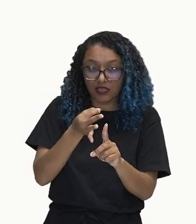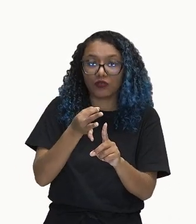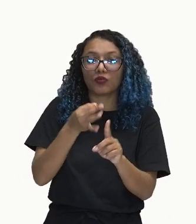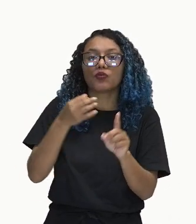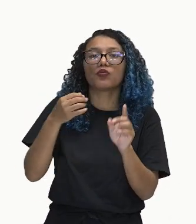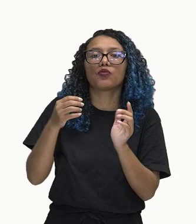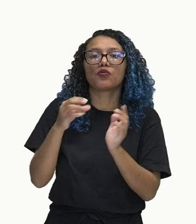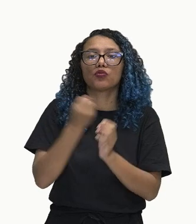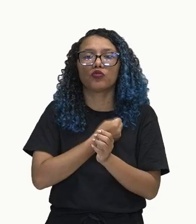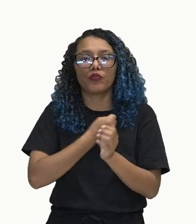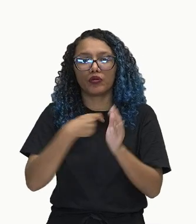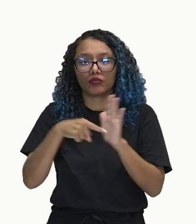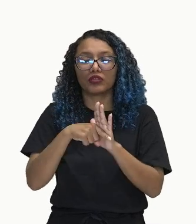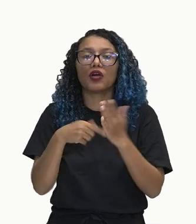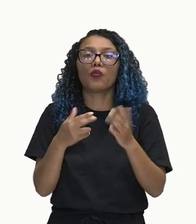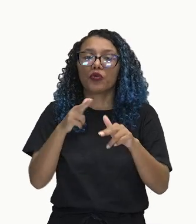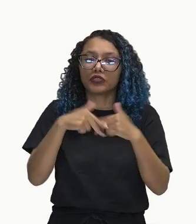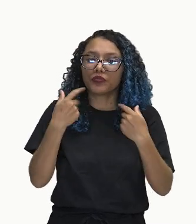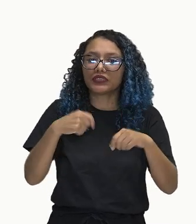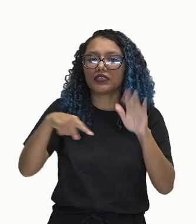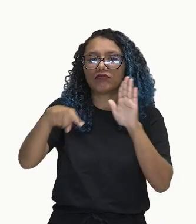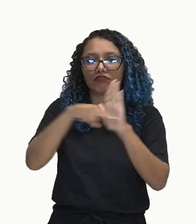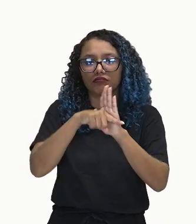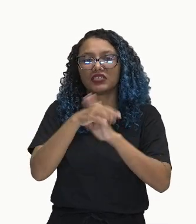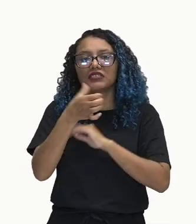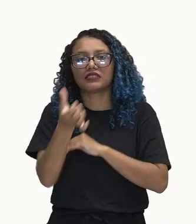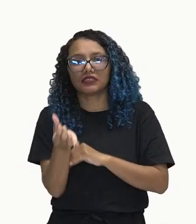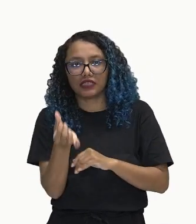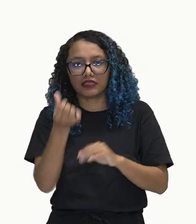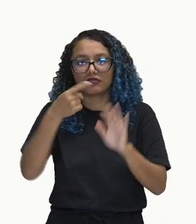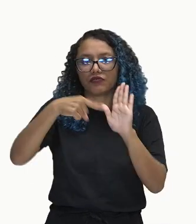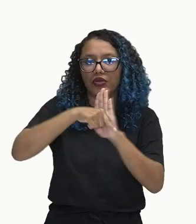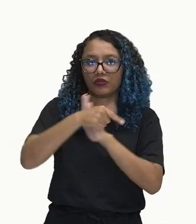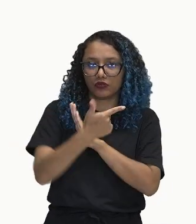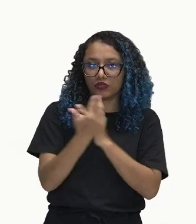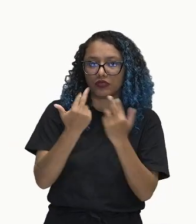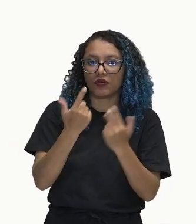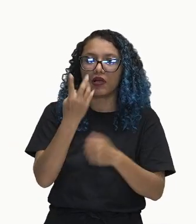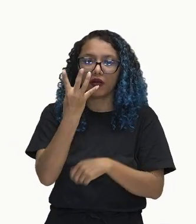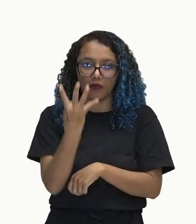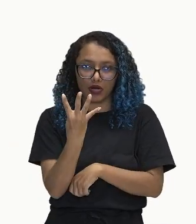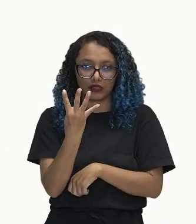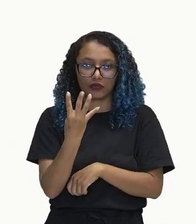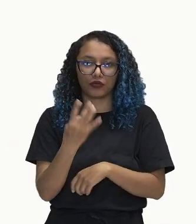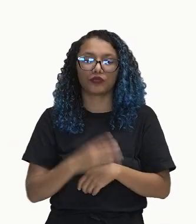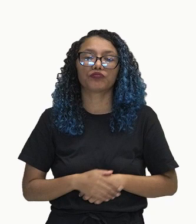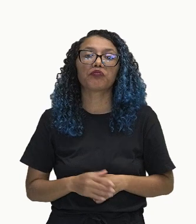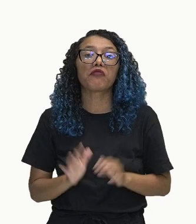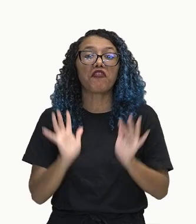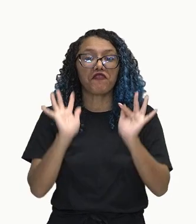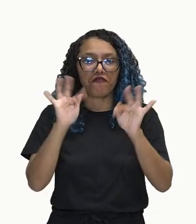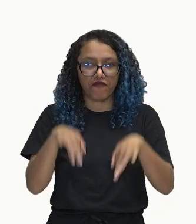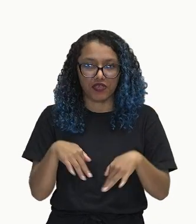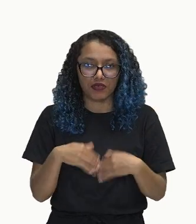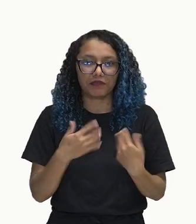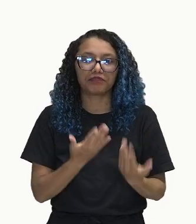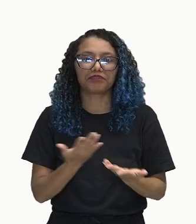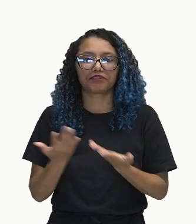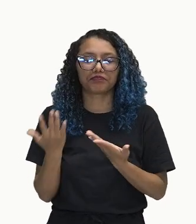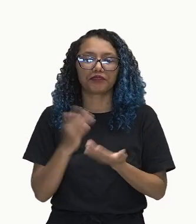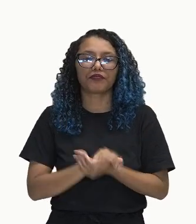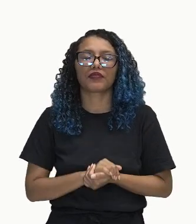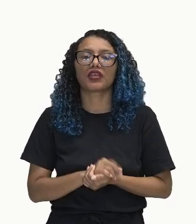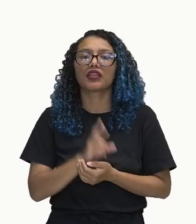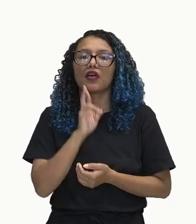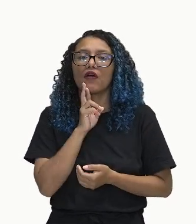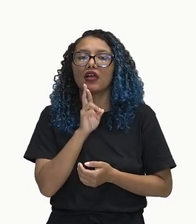vai subtrair. 6 menos 2 é 4. Acabou a questão, olha lá. Então, o resultado da divisão,